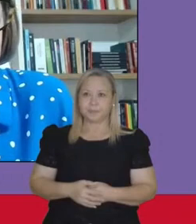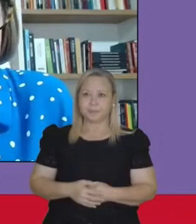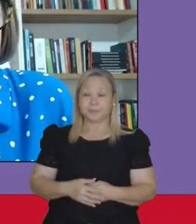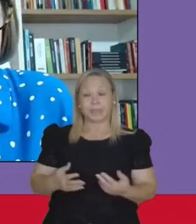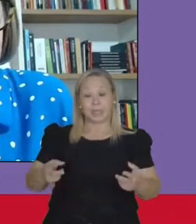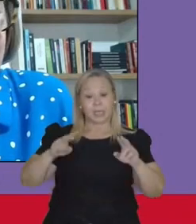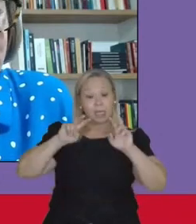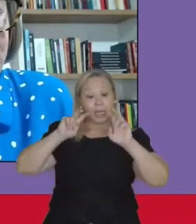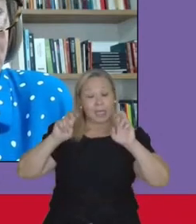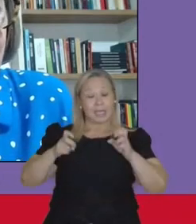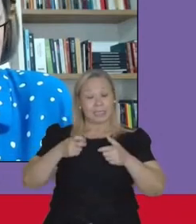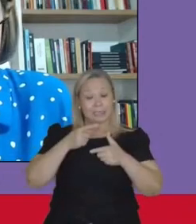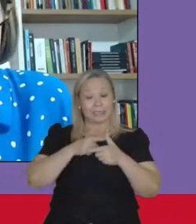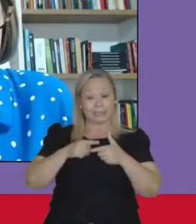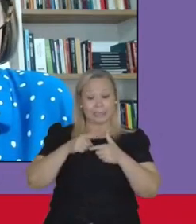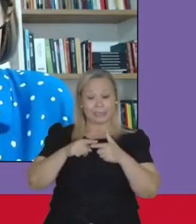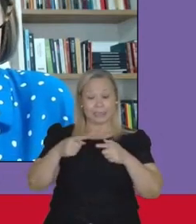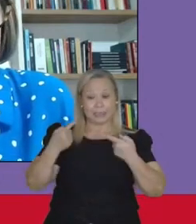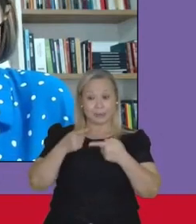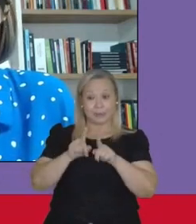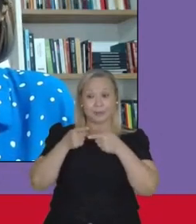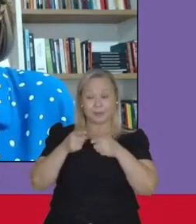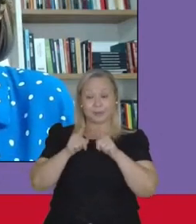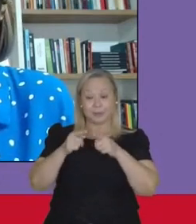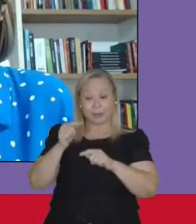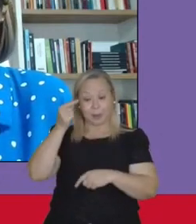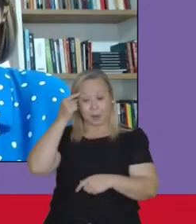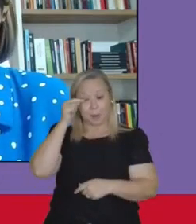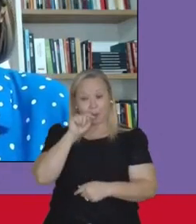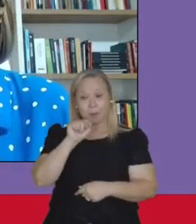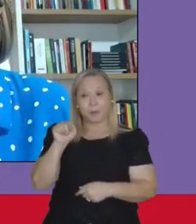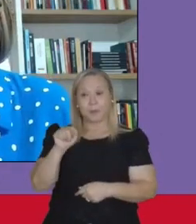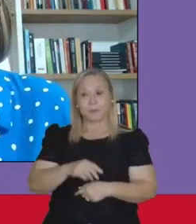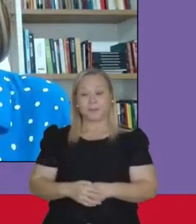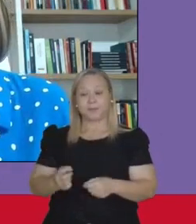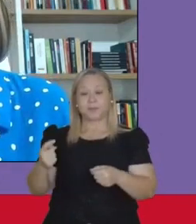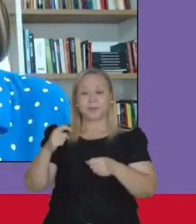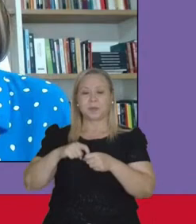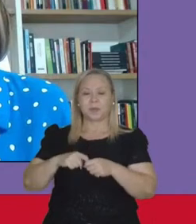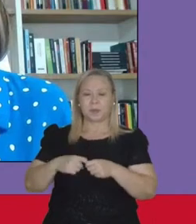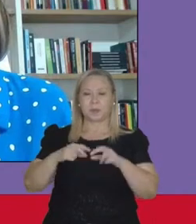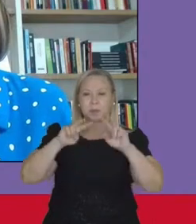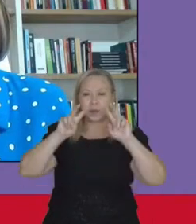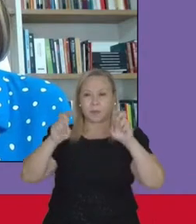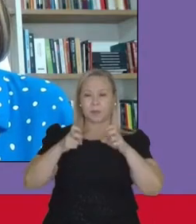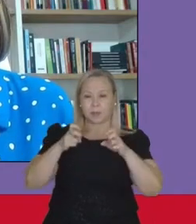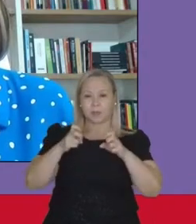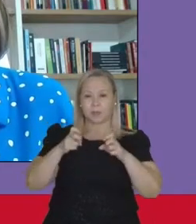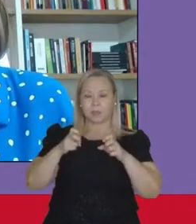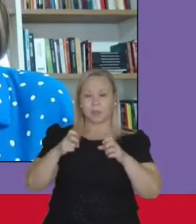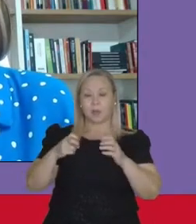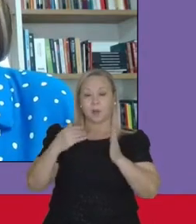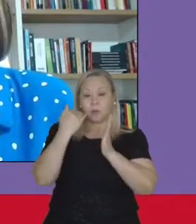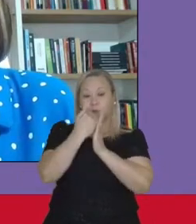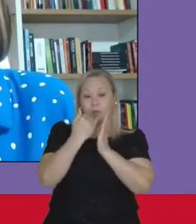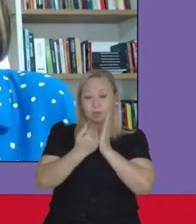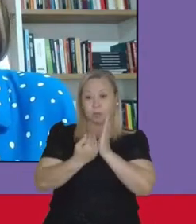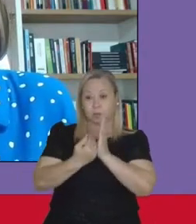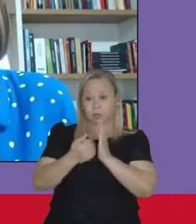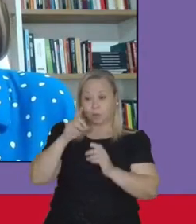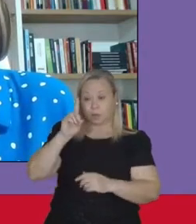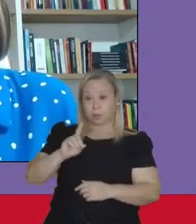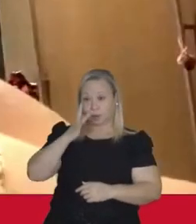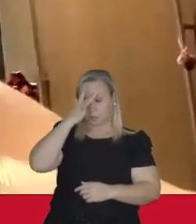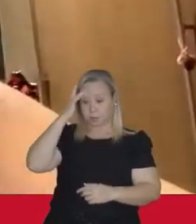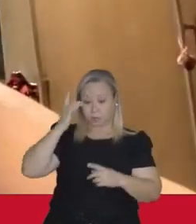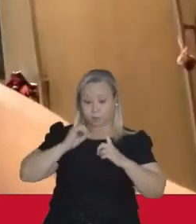Uma questão muito desafiadora, né, a gente pensar isso. Então, voltando à questão da Convenção sobre os Direitos da Pessoa com Deficiência,